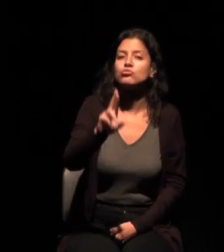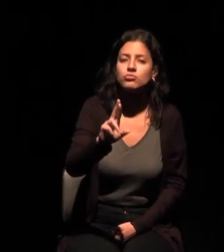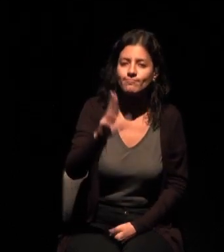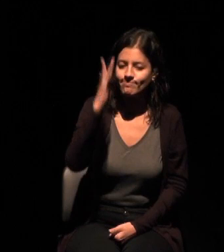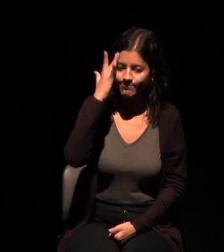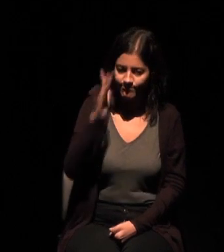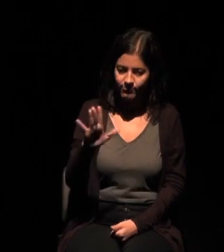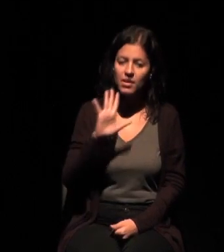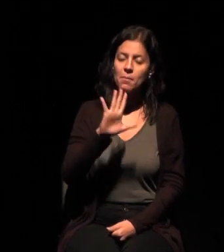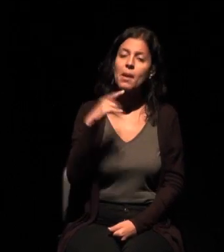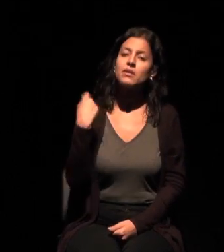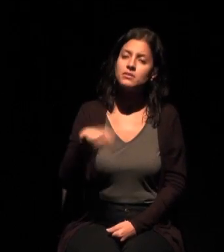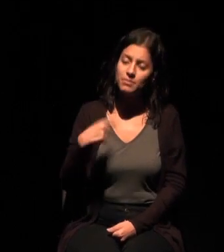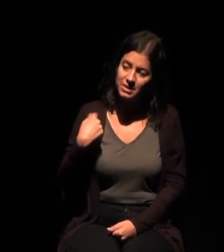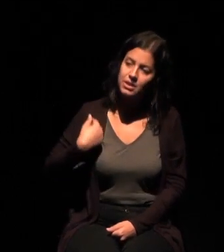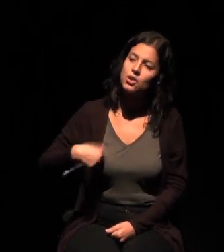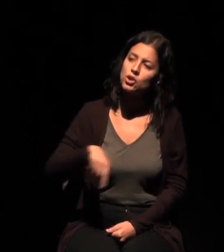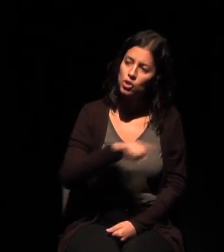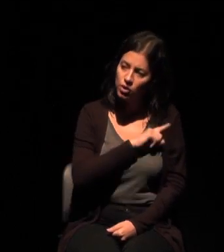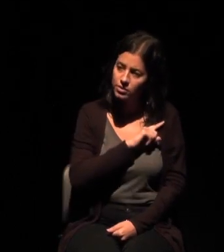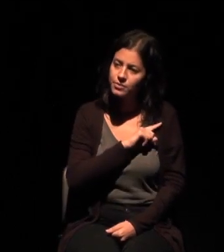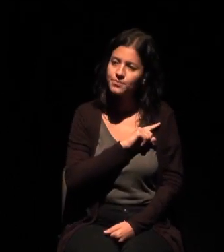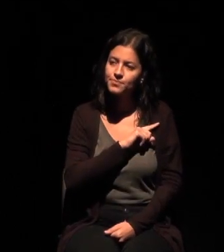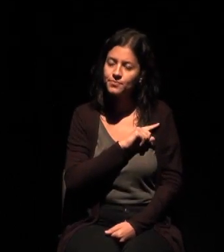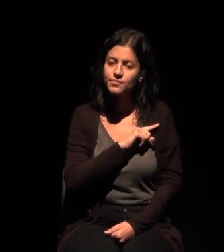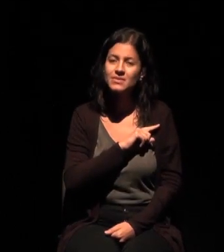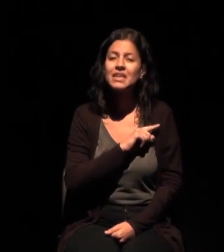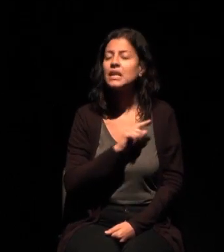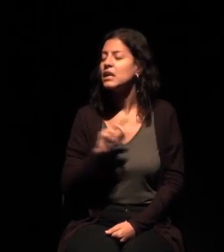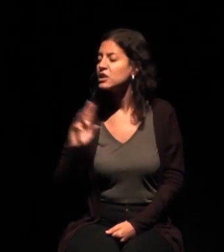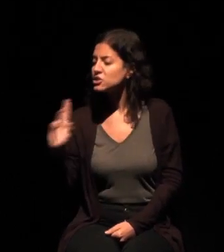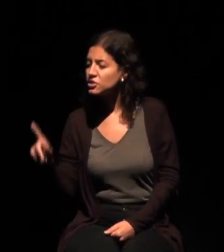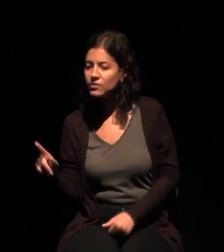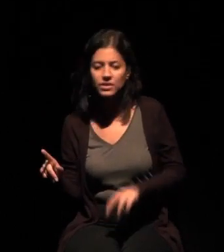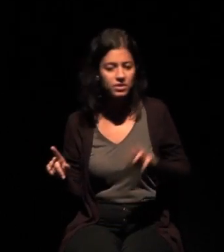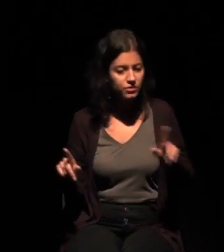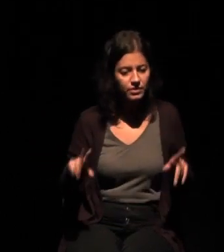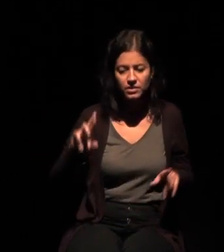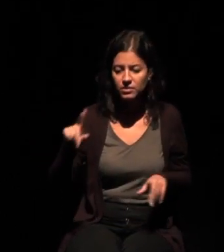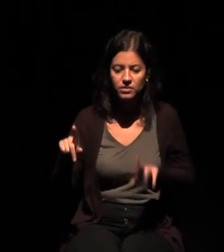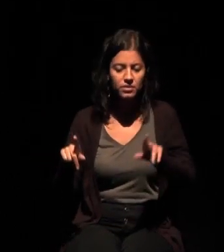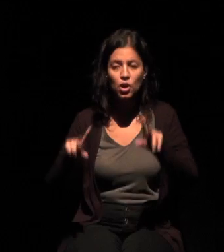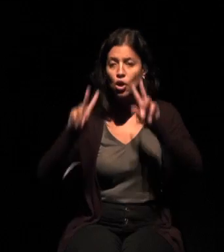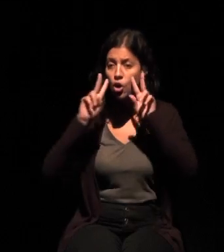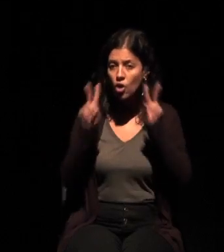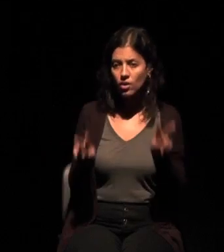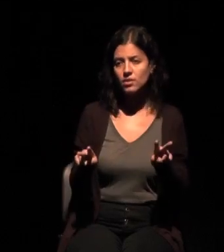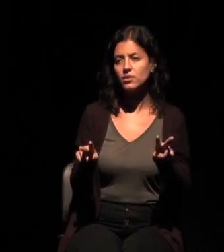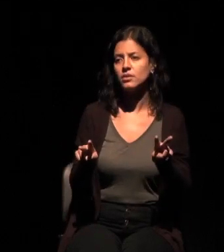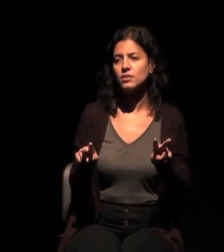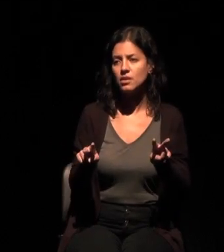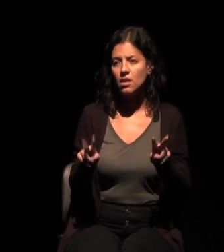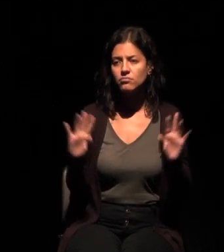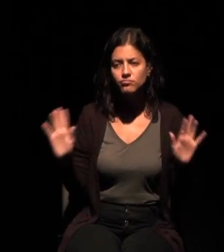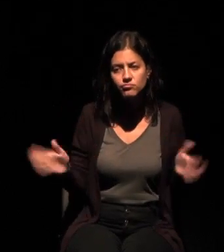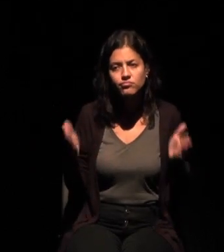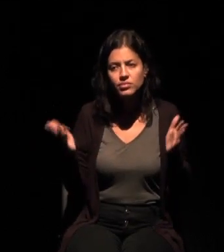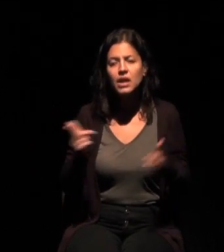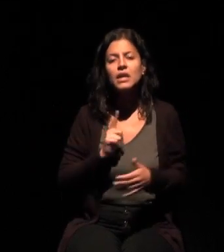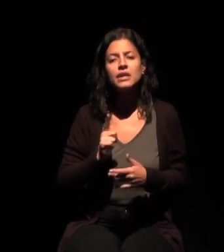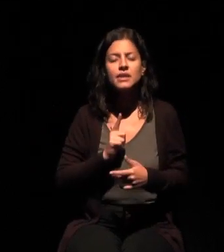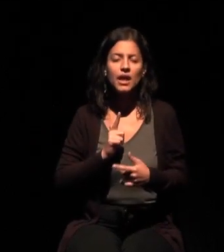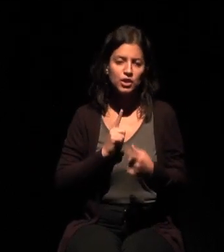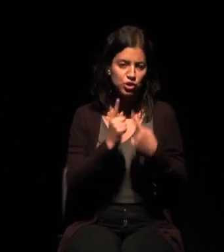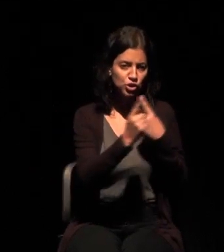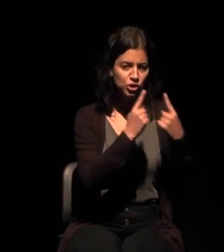passar por nós olharmos pra quem é diferente nós nomeadamente professar estes diálogos com o